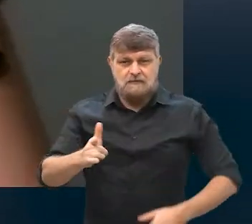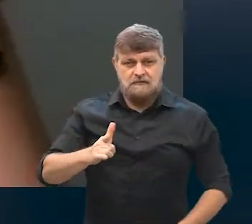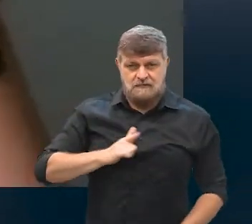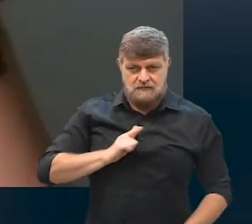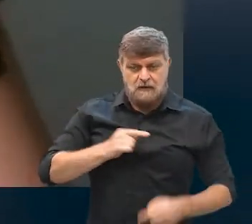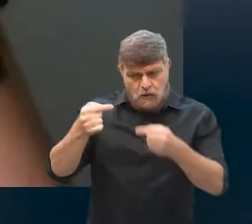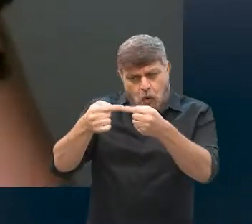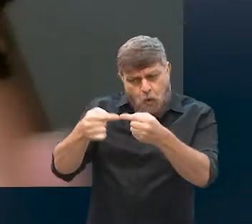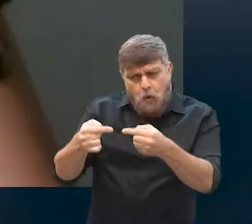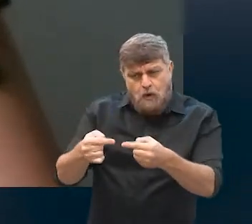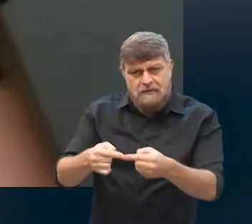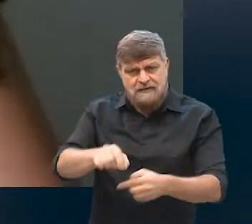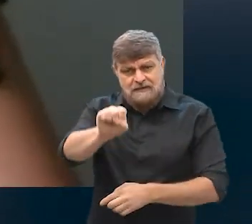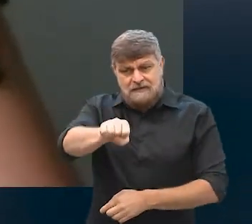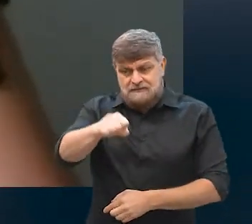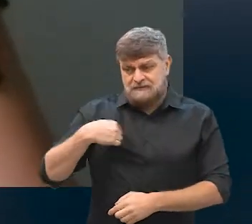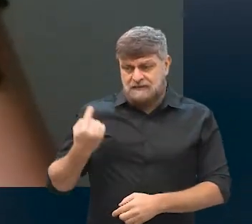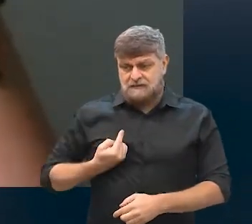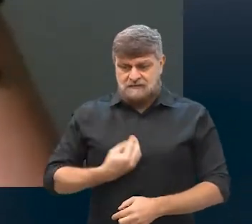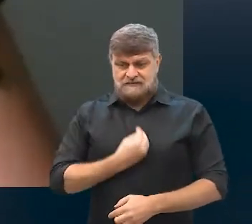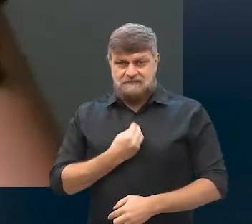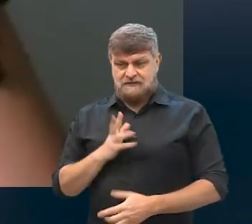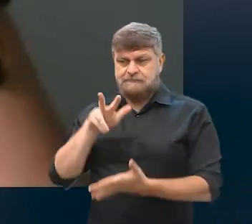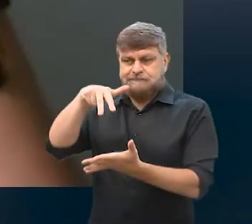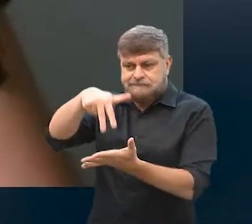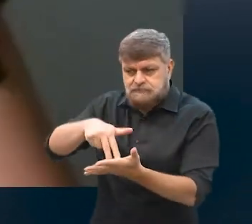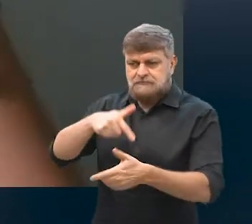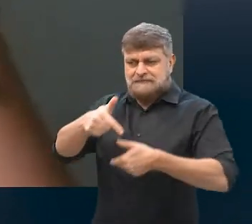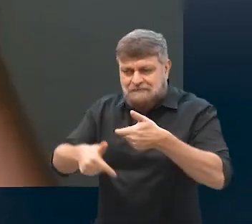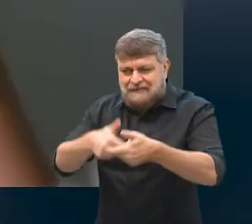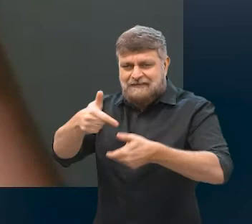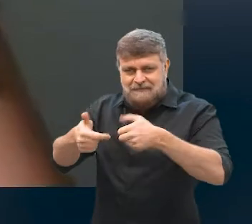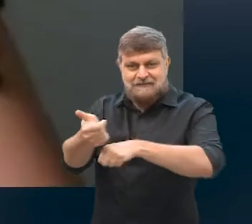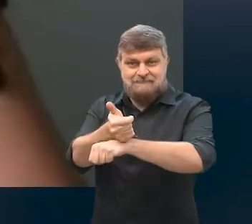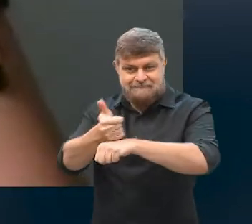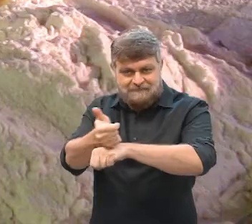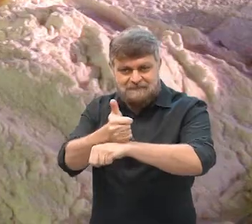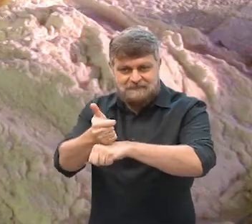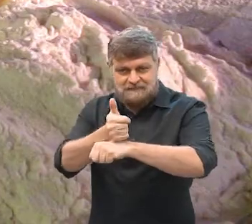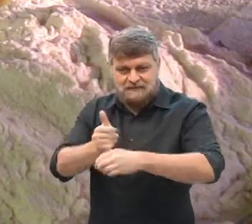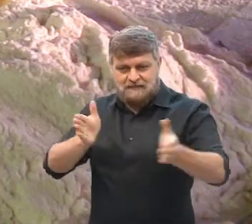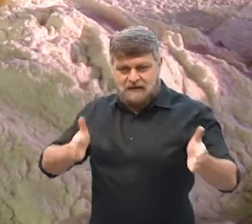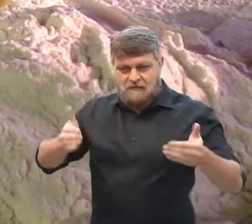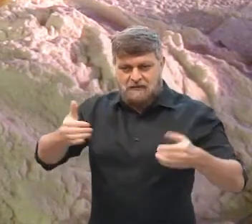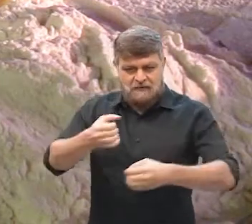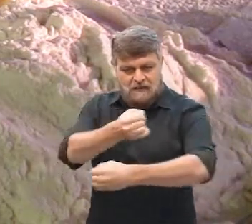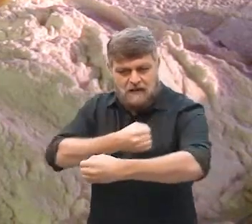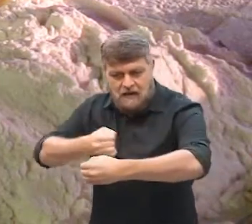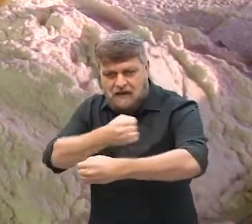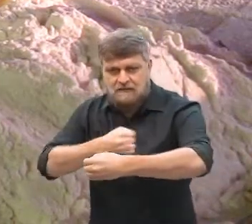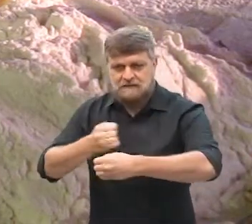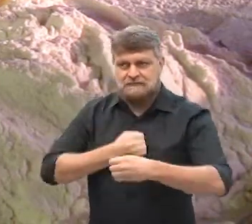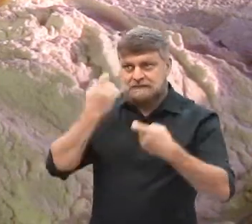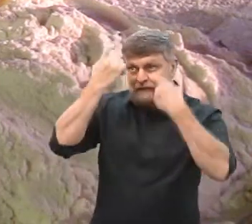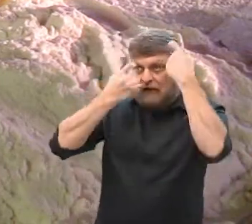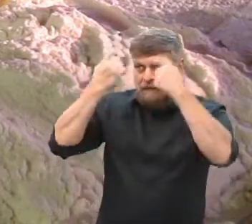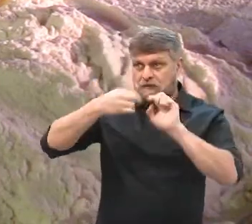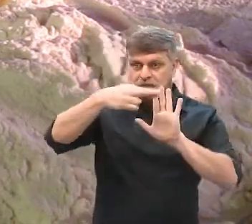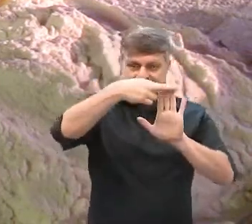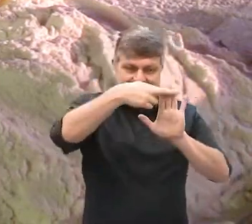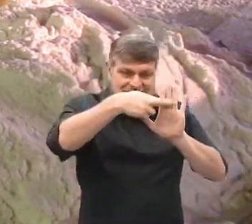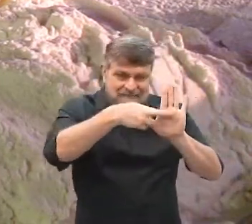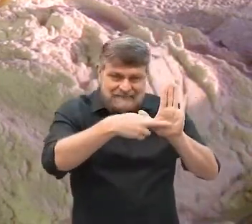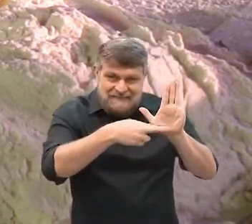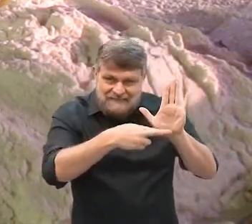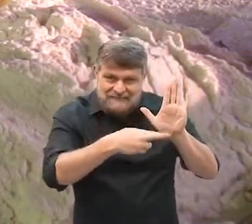parte grande, né? A maior parte do tempo a gente vai estar desenvolvendo essas habilidades na cozinha, se preocupando com o cardápio,